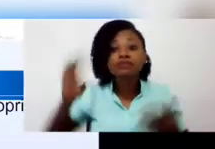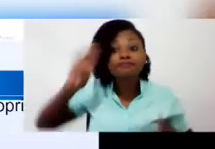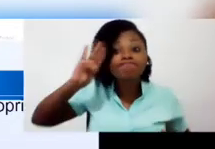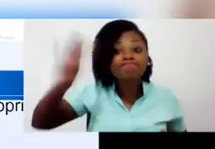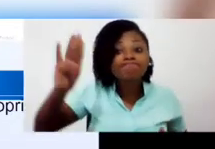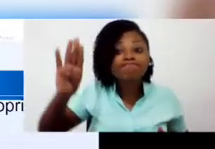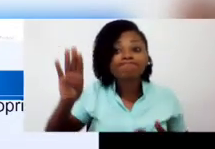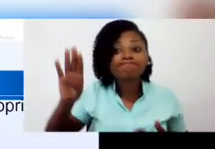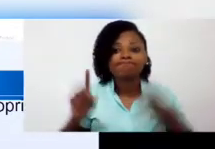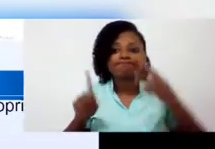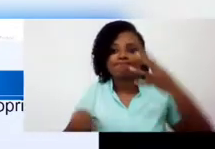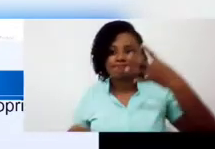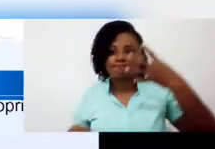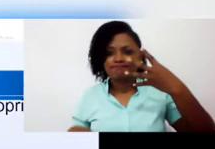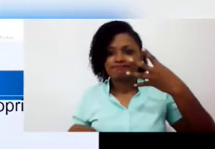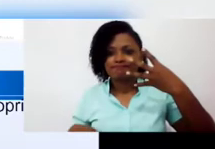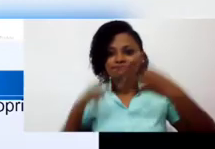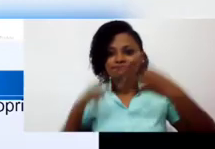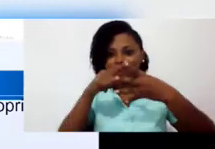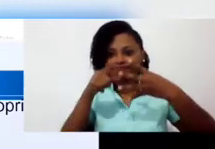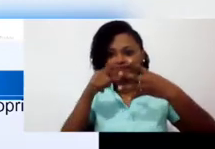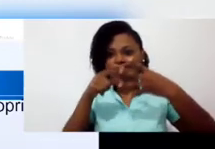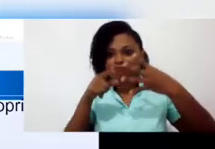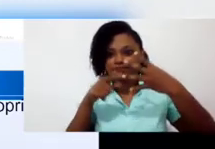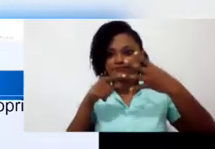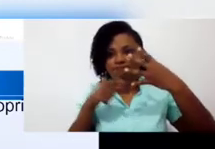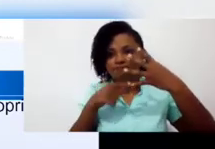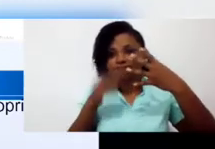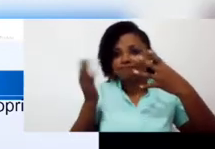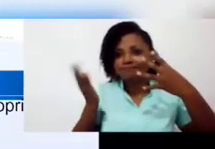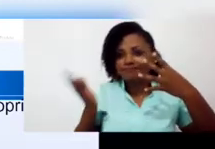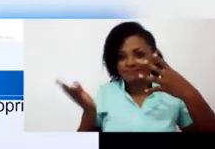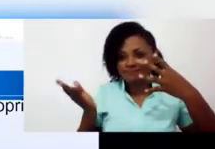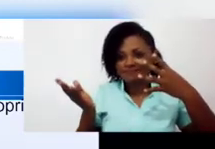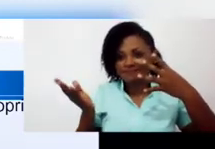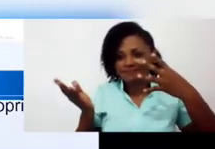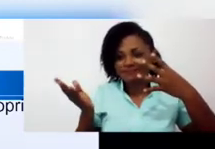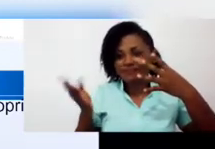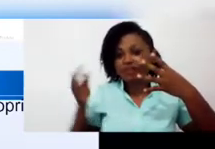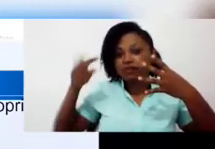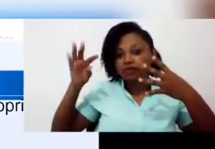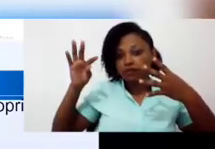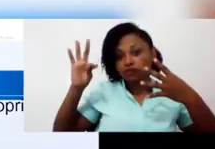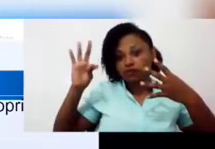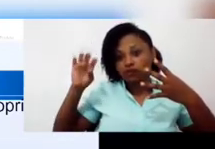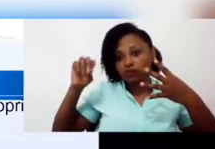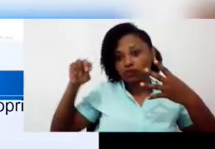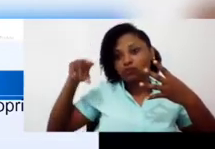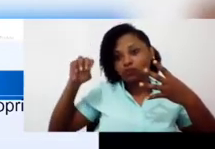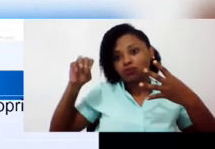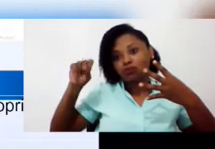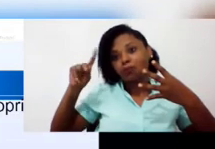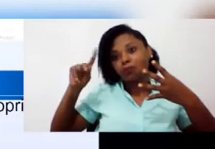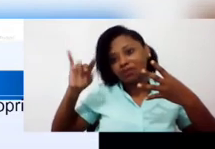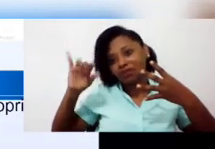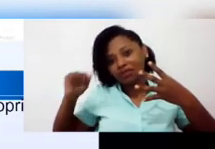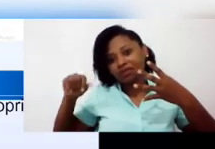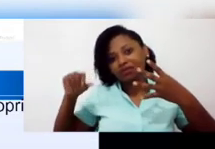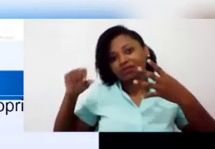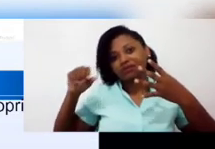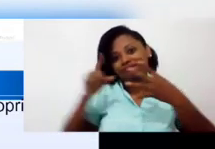Quais são as principais propriedades? São 4, né? Tonoscopia ou tonometria, ebulioscopia